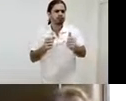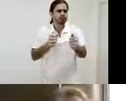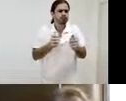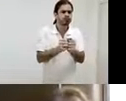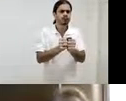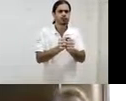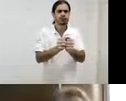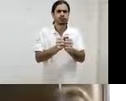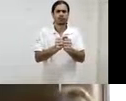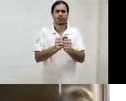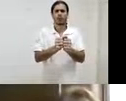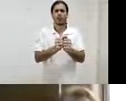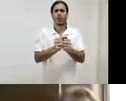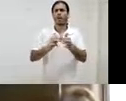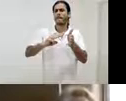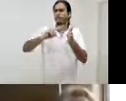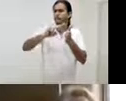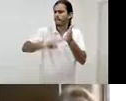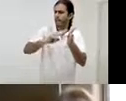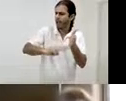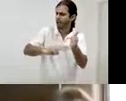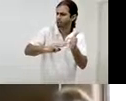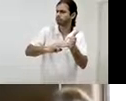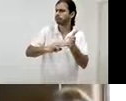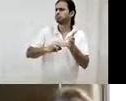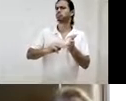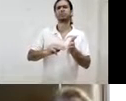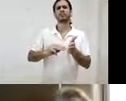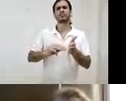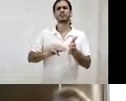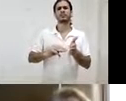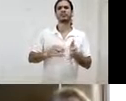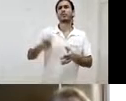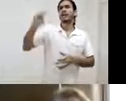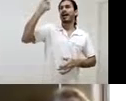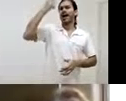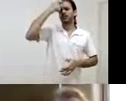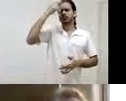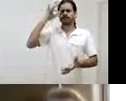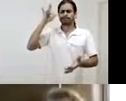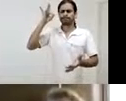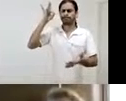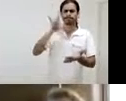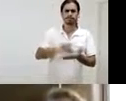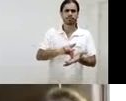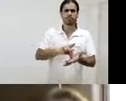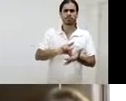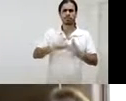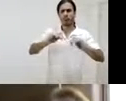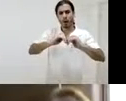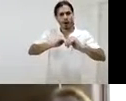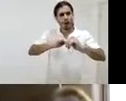cientificidade das ciências naturais e aí uma racionalidade científica partindo de um conhecimento lógico, matemático,